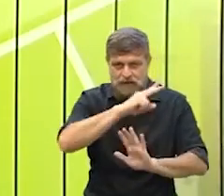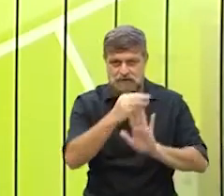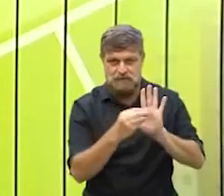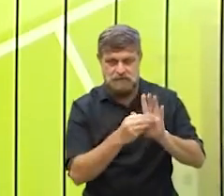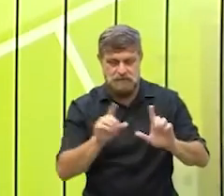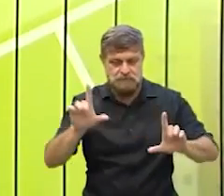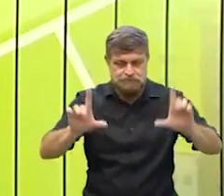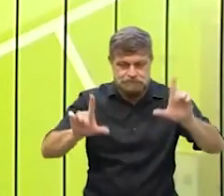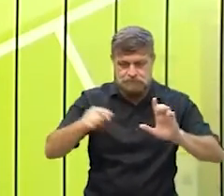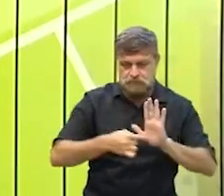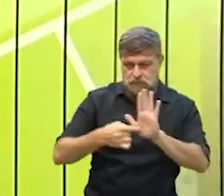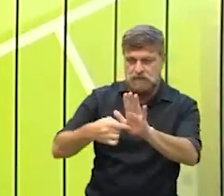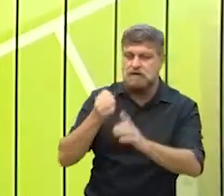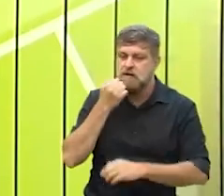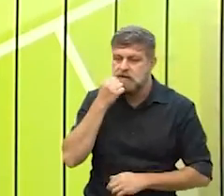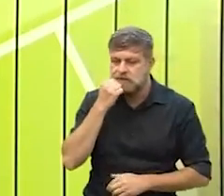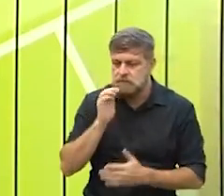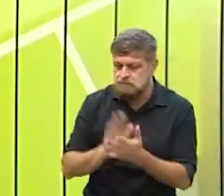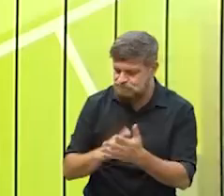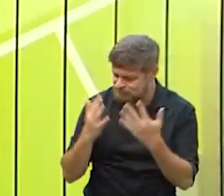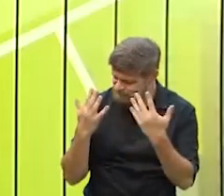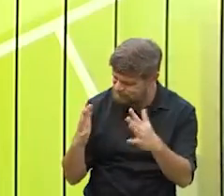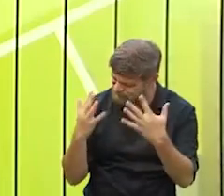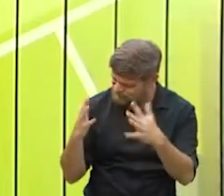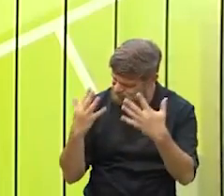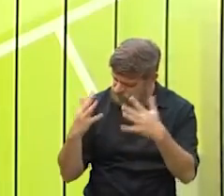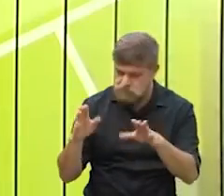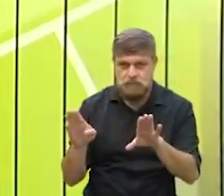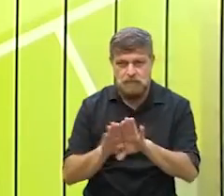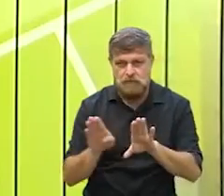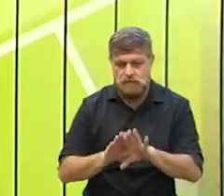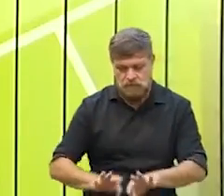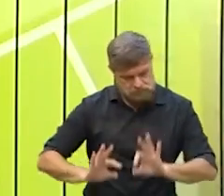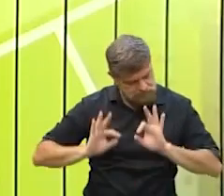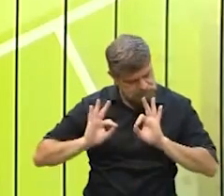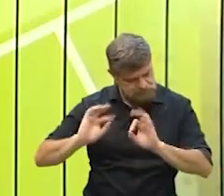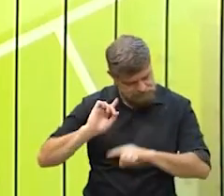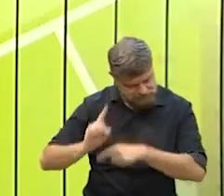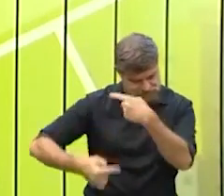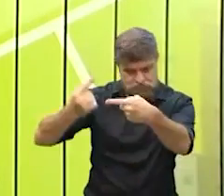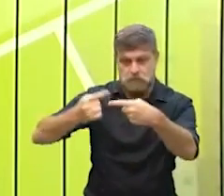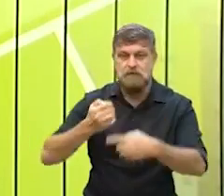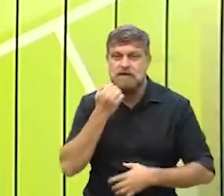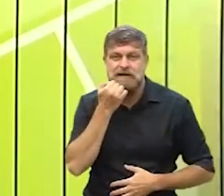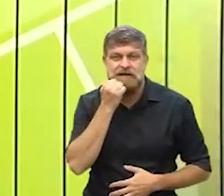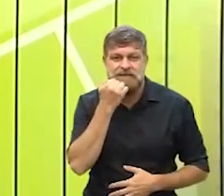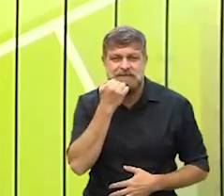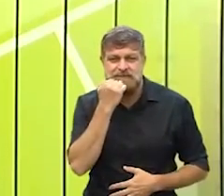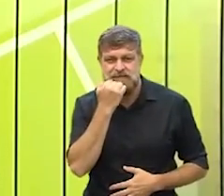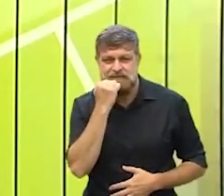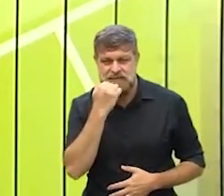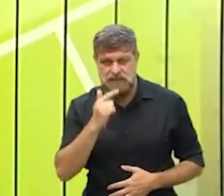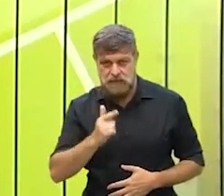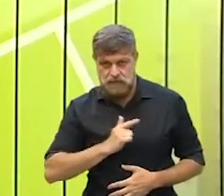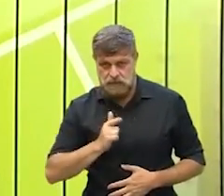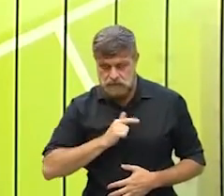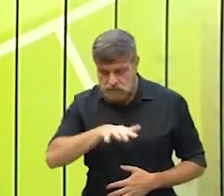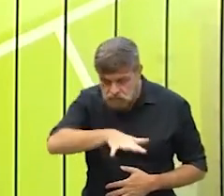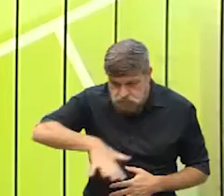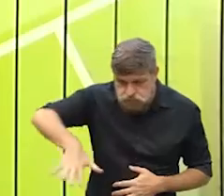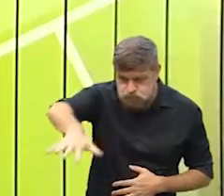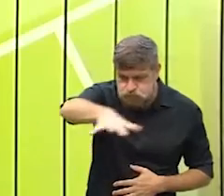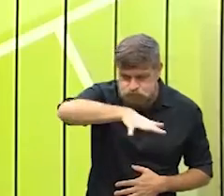de enaltecer a ciência. Então, mais uma vez, né, mais um pontinho para a ciência que está